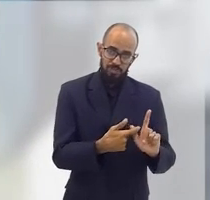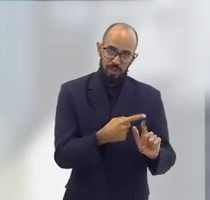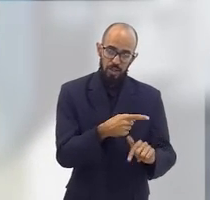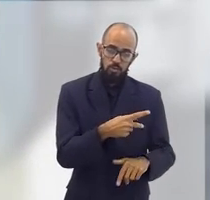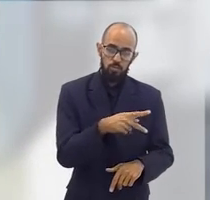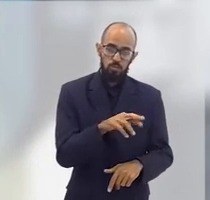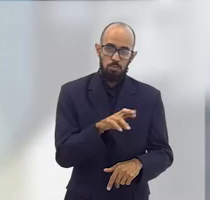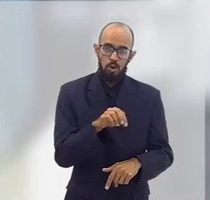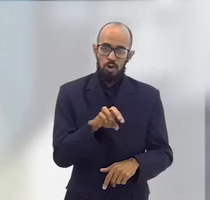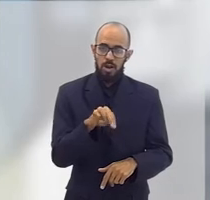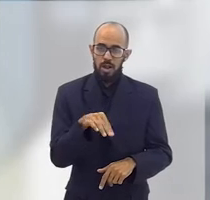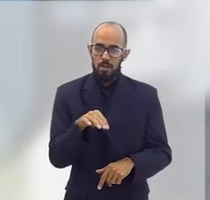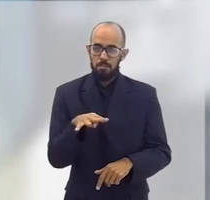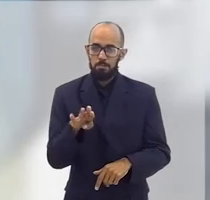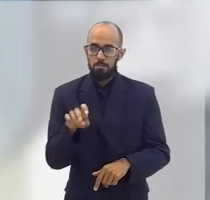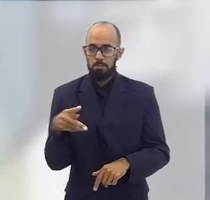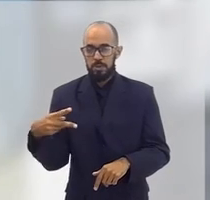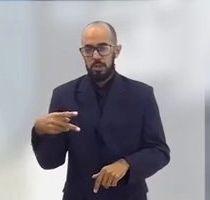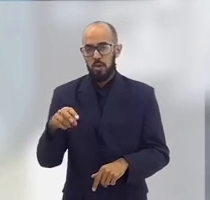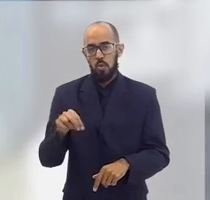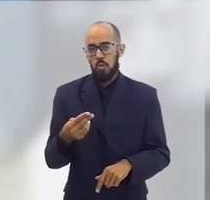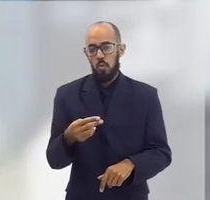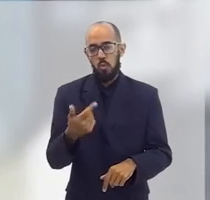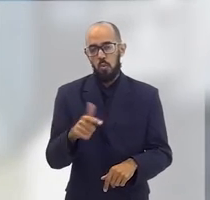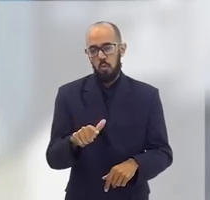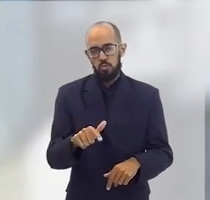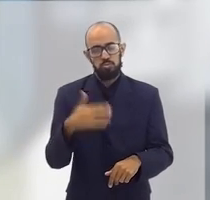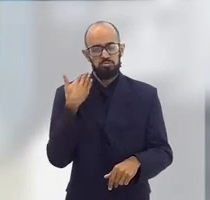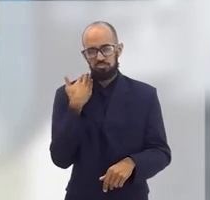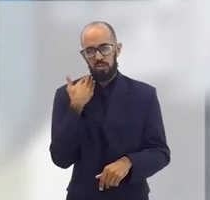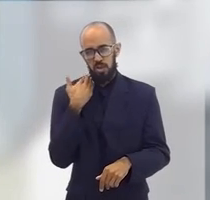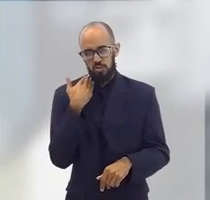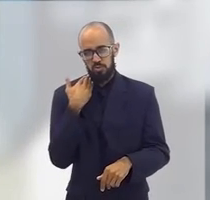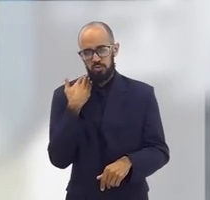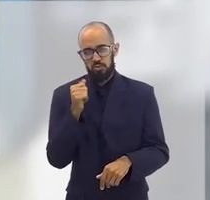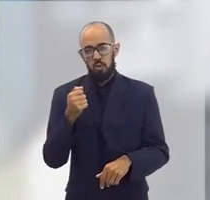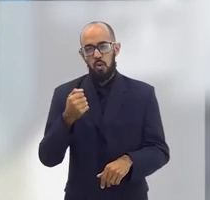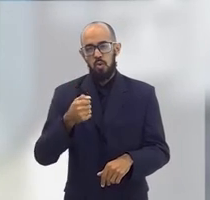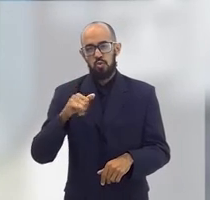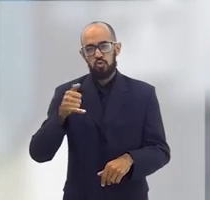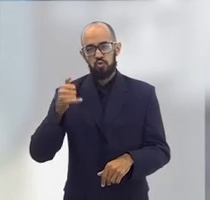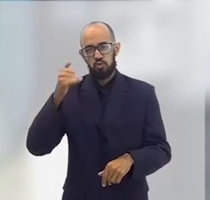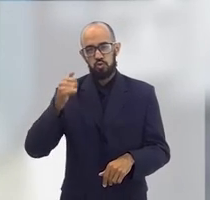crédito. Então, esses empréstimos foram contratados com juros